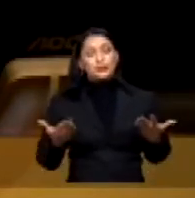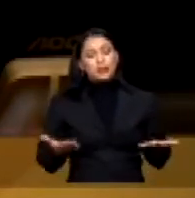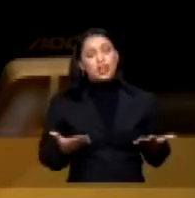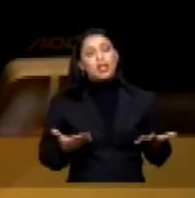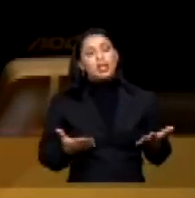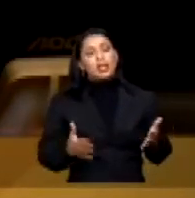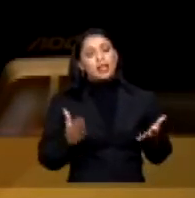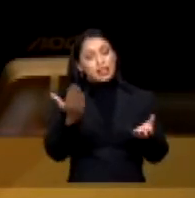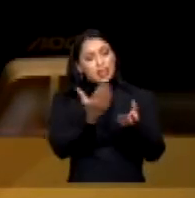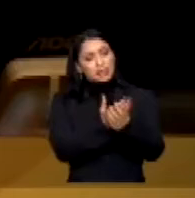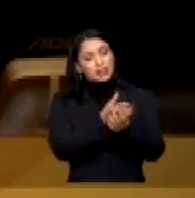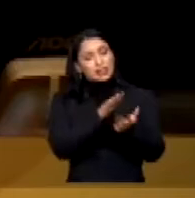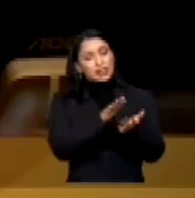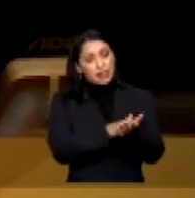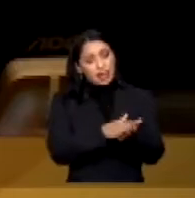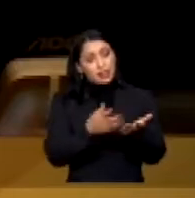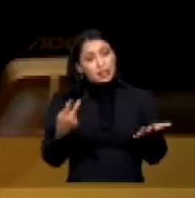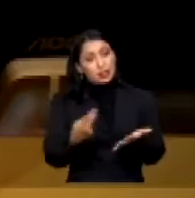redundou